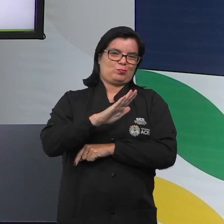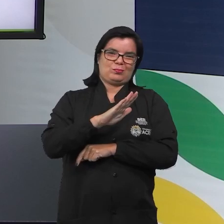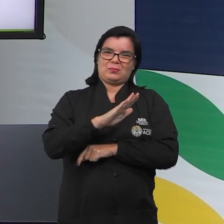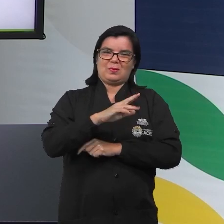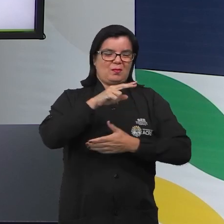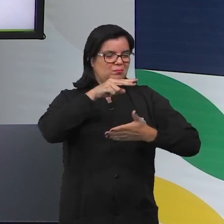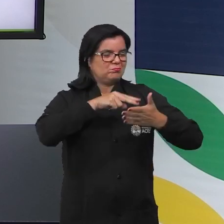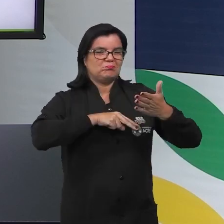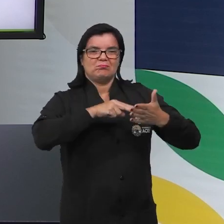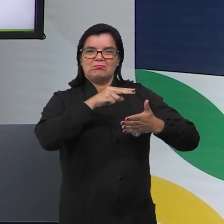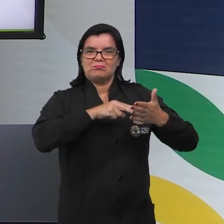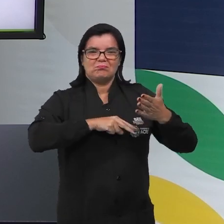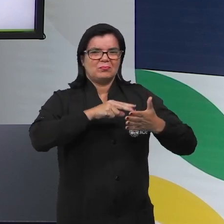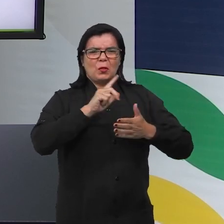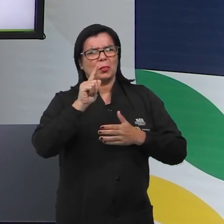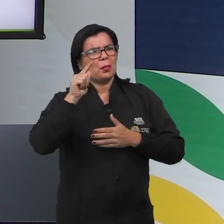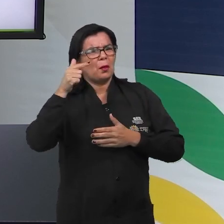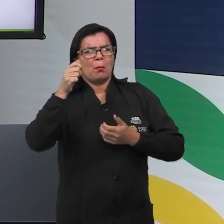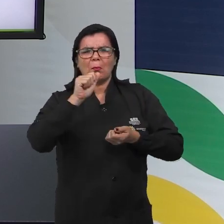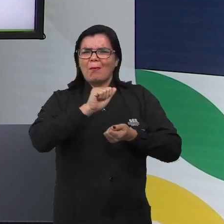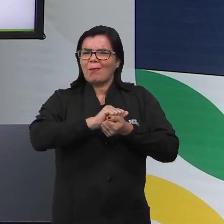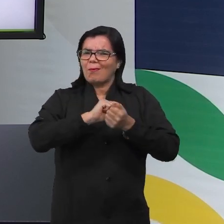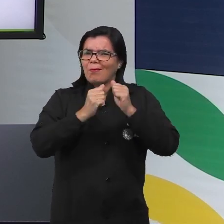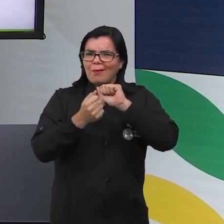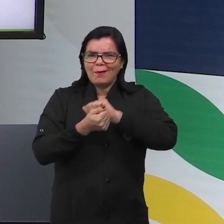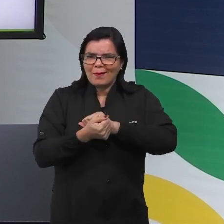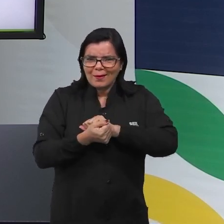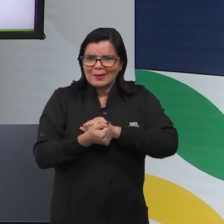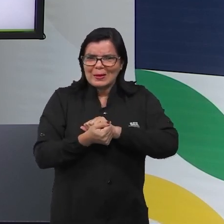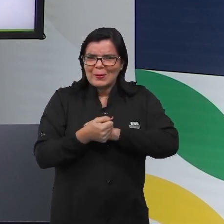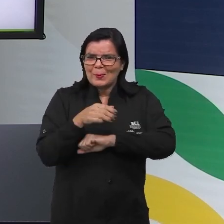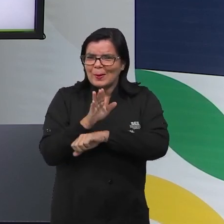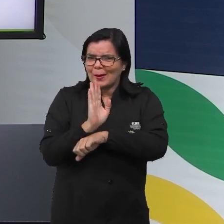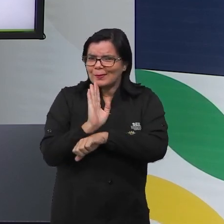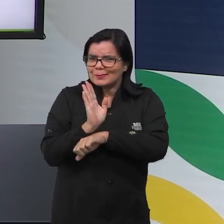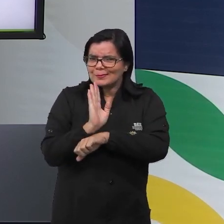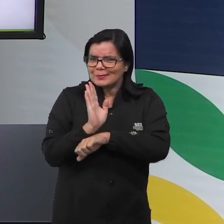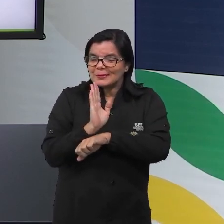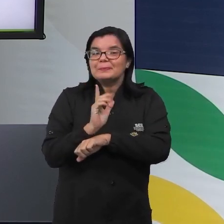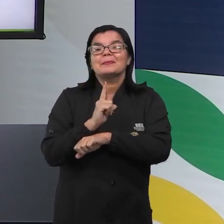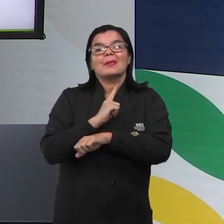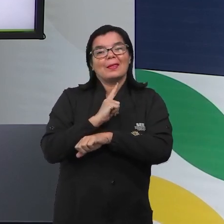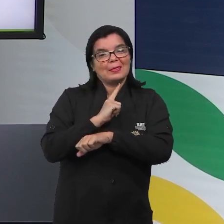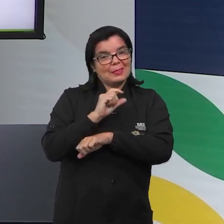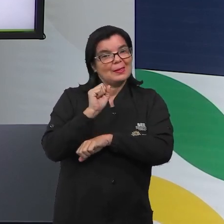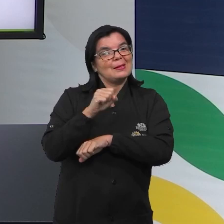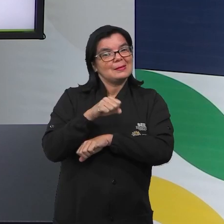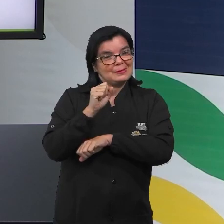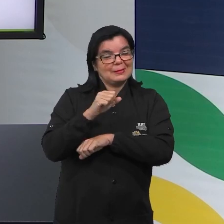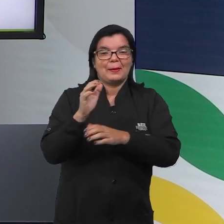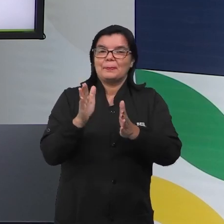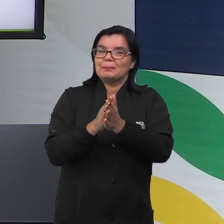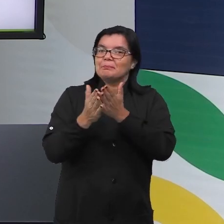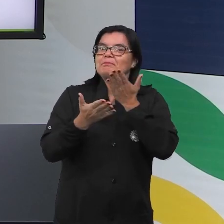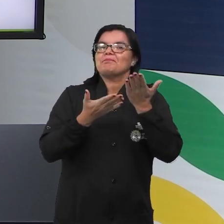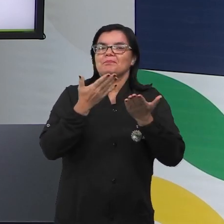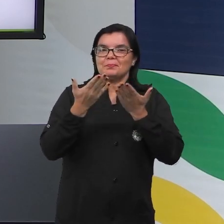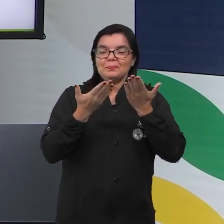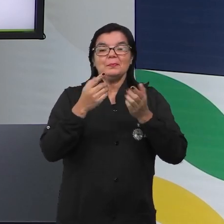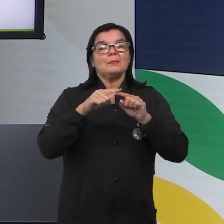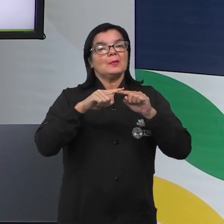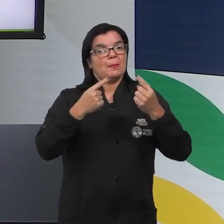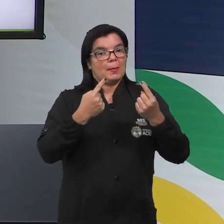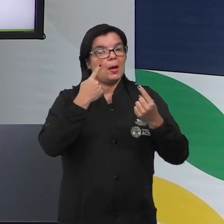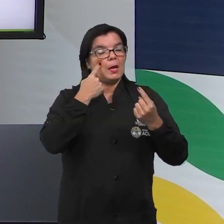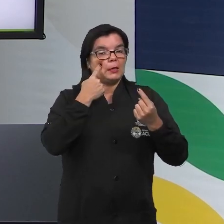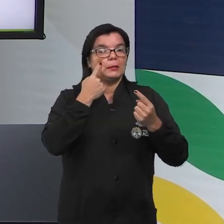de ler. Não tem nenhuma adaptação para o cinema? Tem sim, é maravilhosa, viu? Mas aí